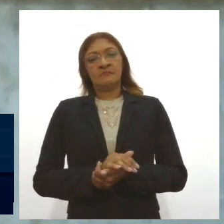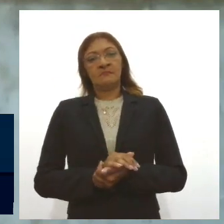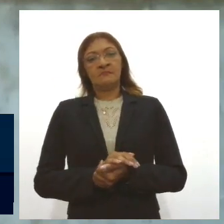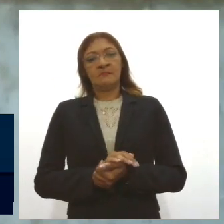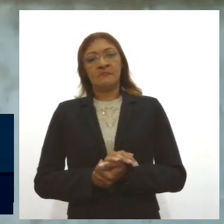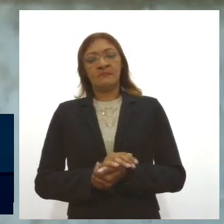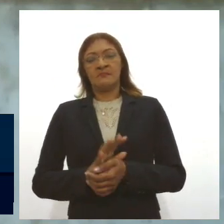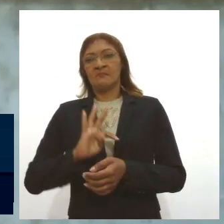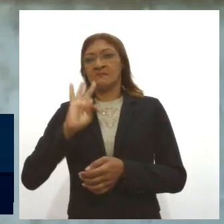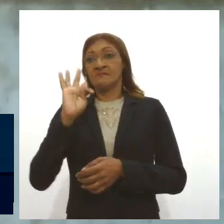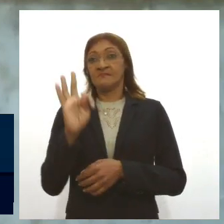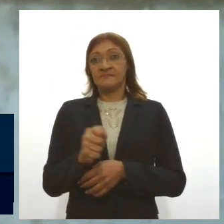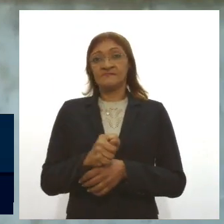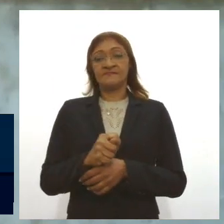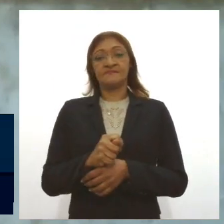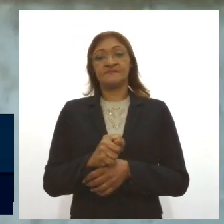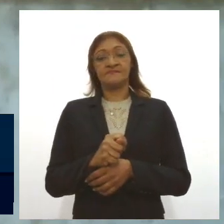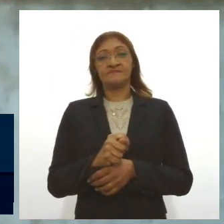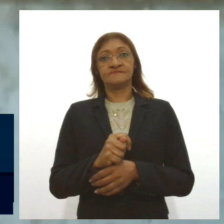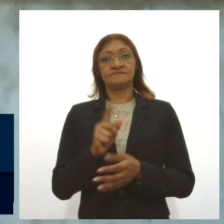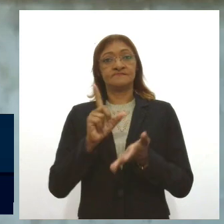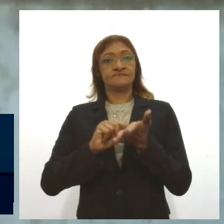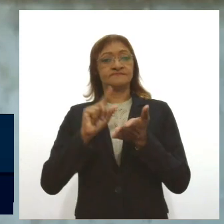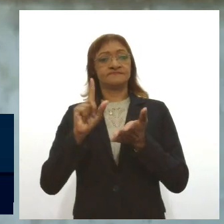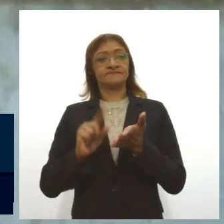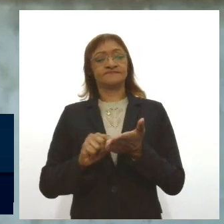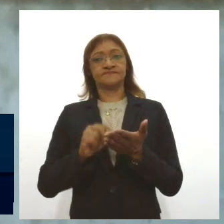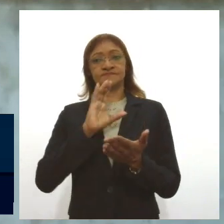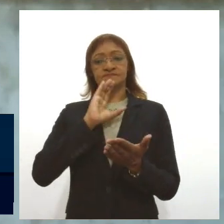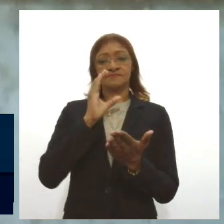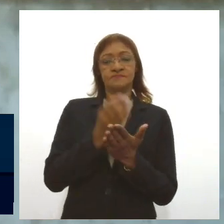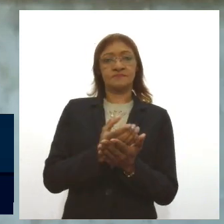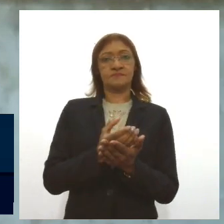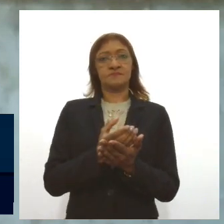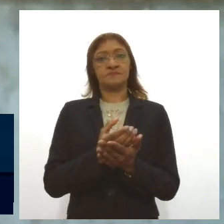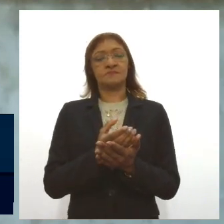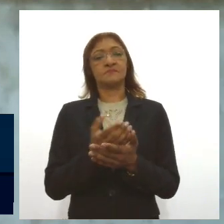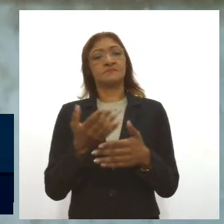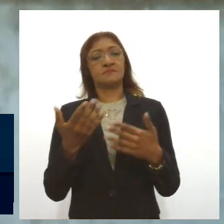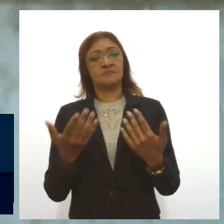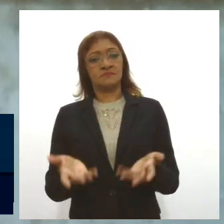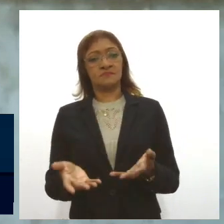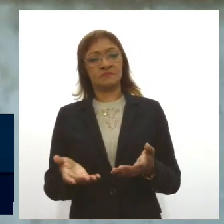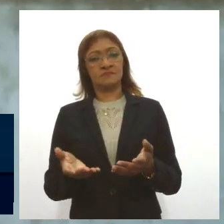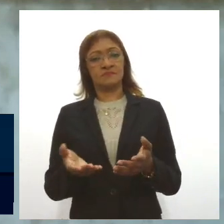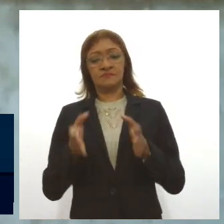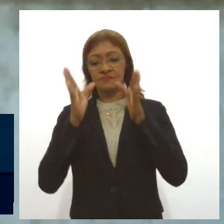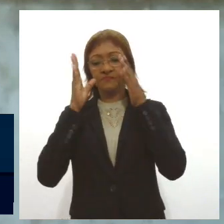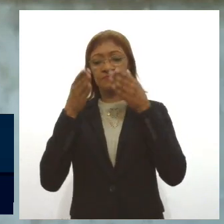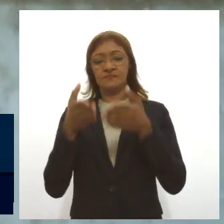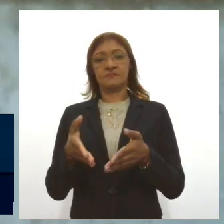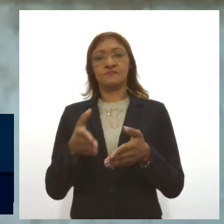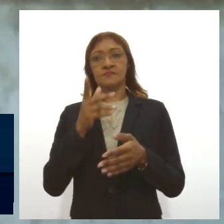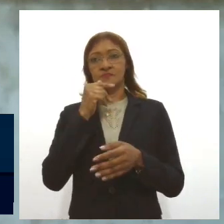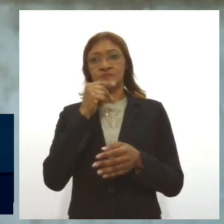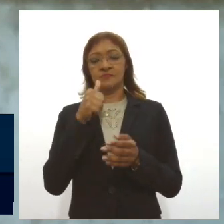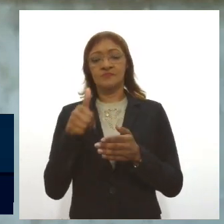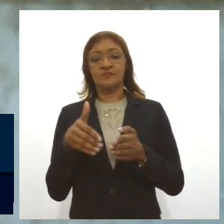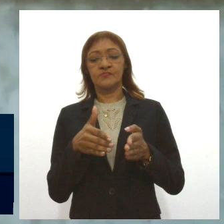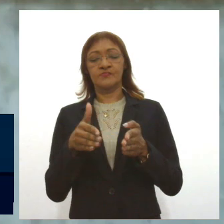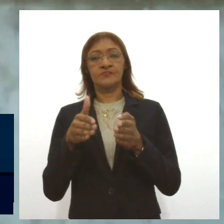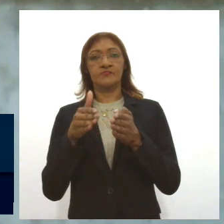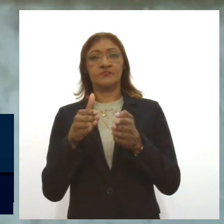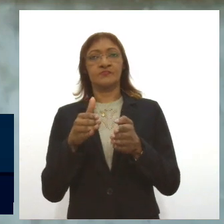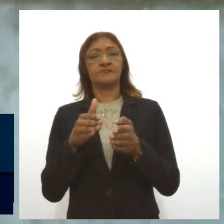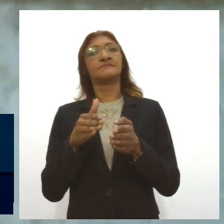as dissertações, os TCCs dessa pós-graduação foram voltados para o Rio Jacarecica.